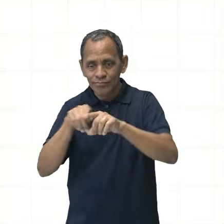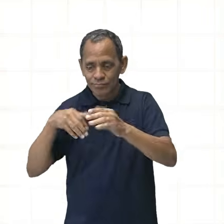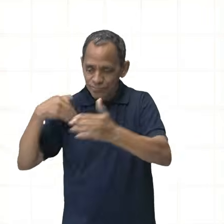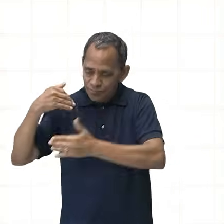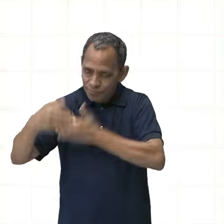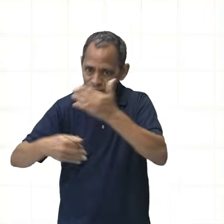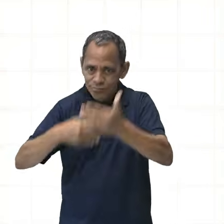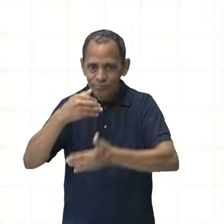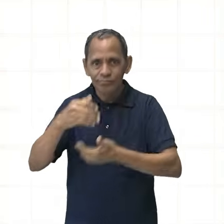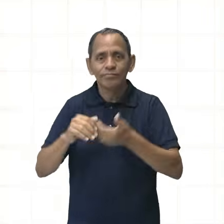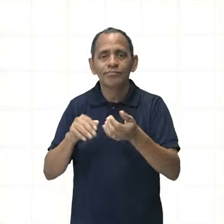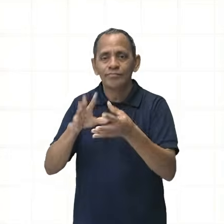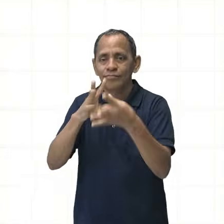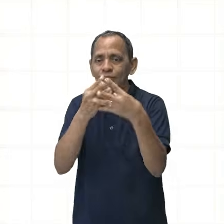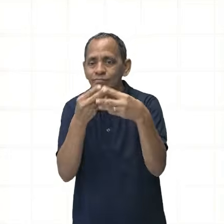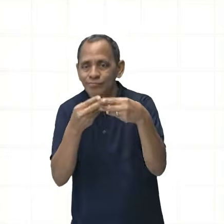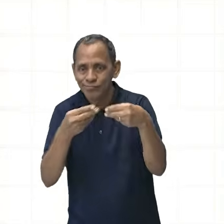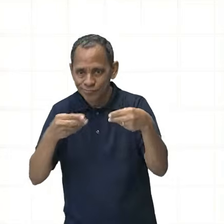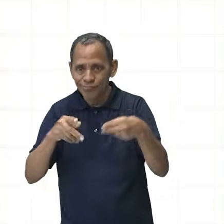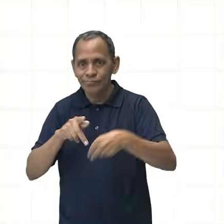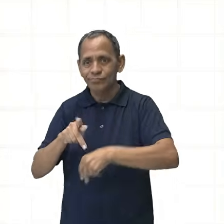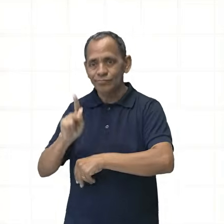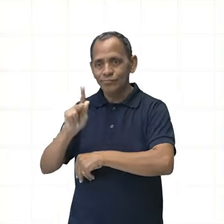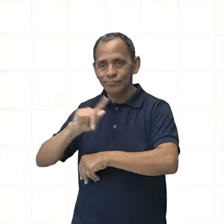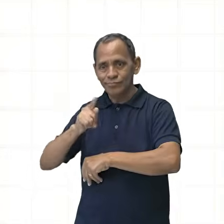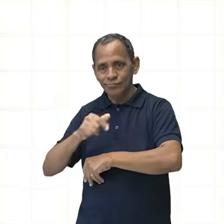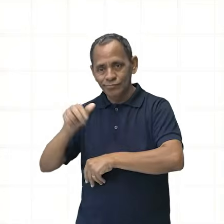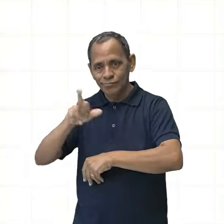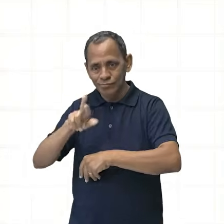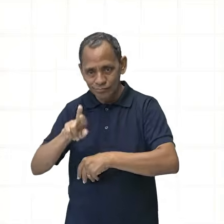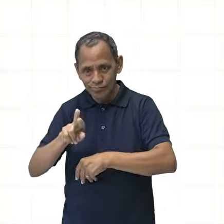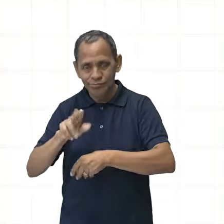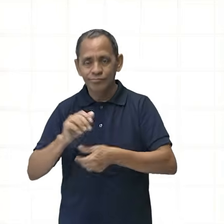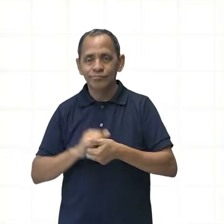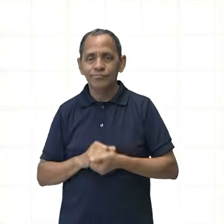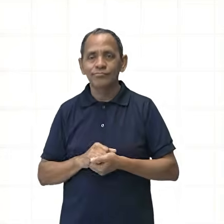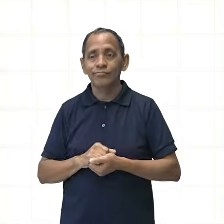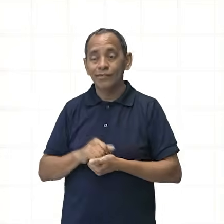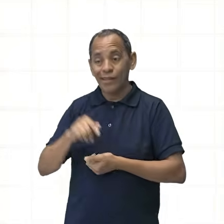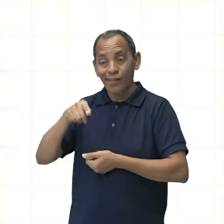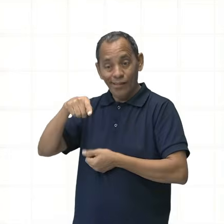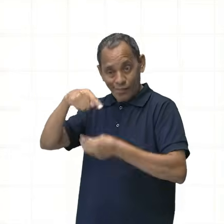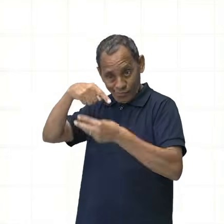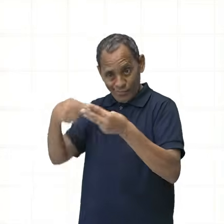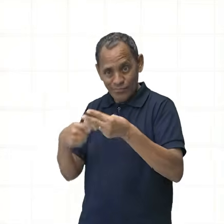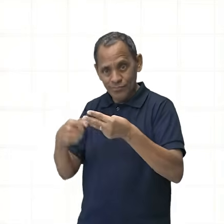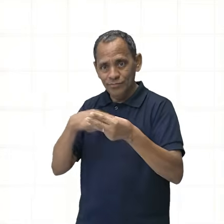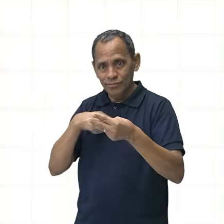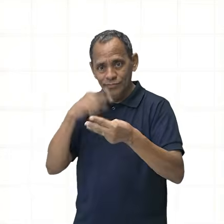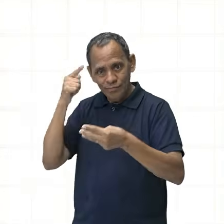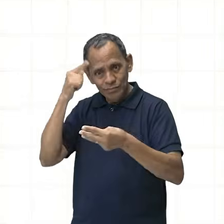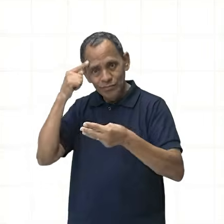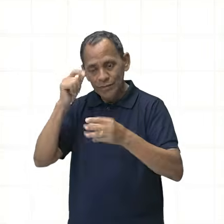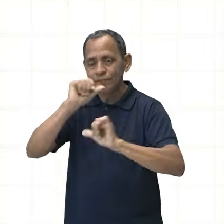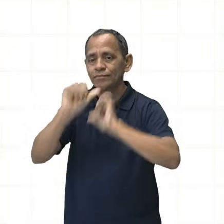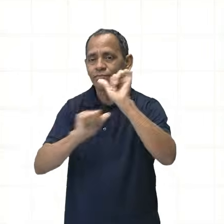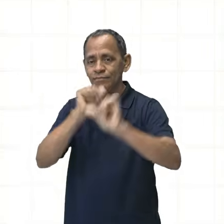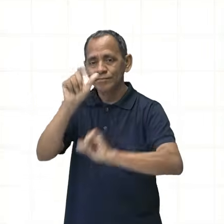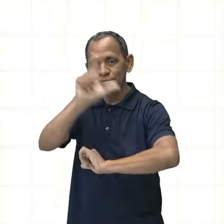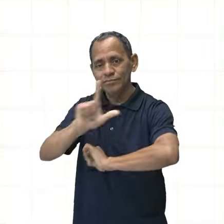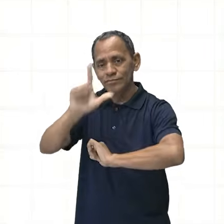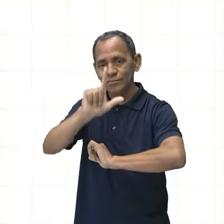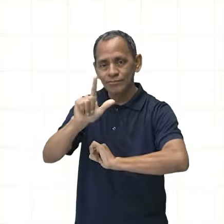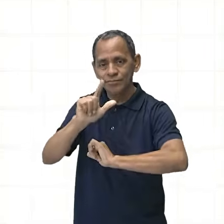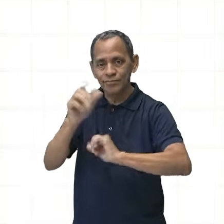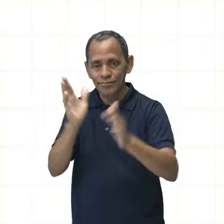tá? Mas eu estou tentando. Que influenciaram a construção social e política do processo de queda